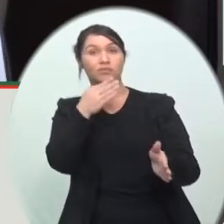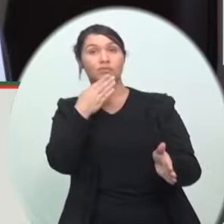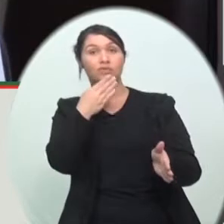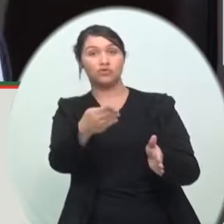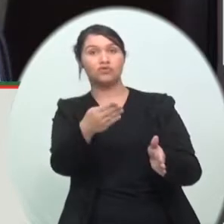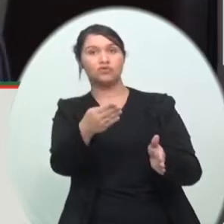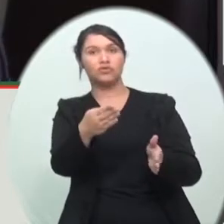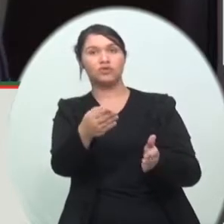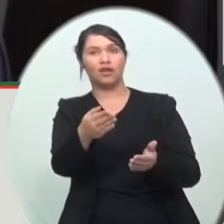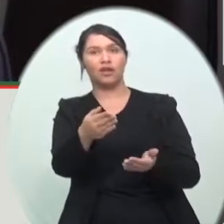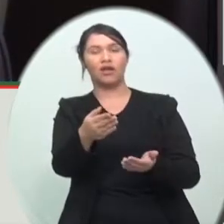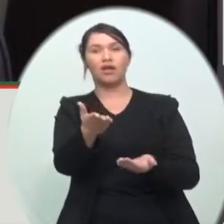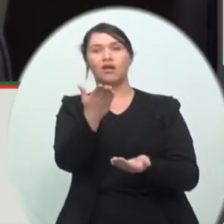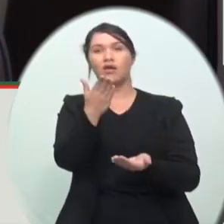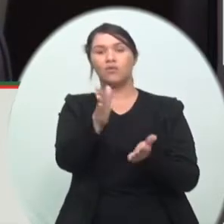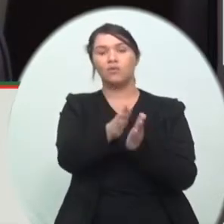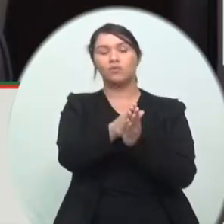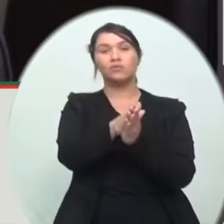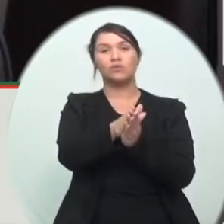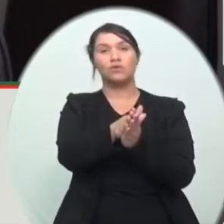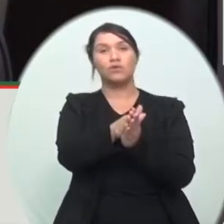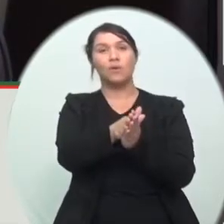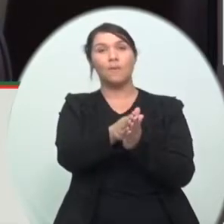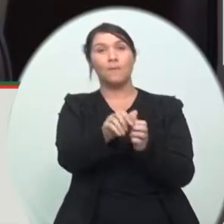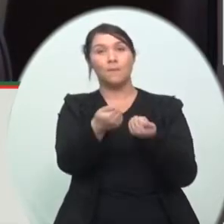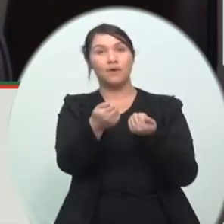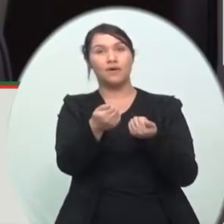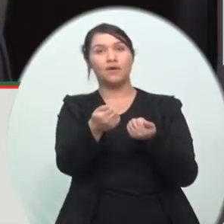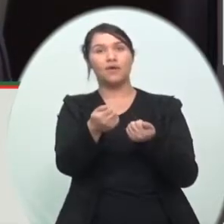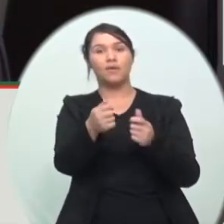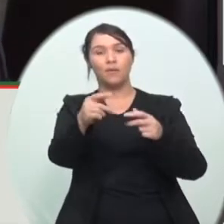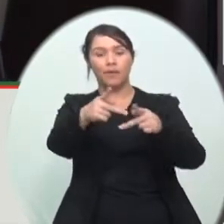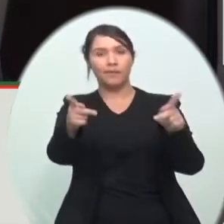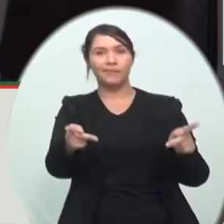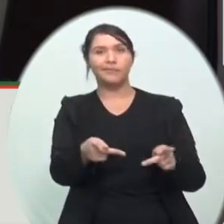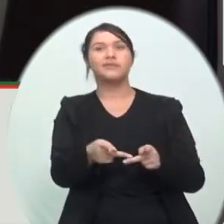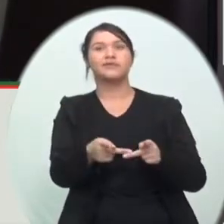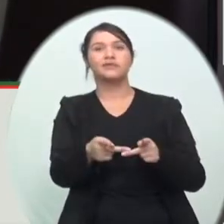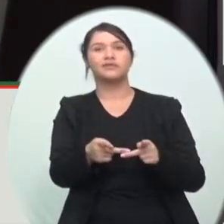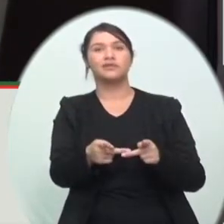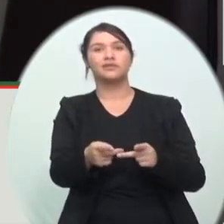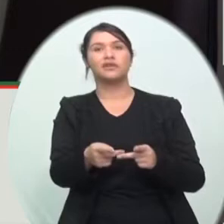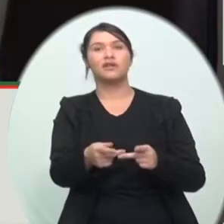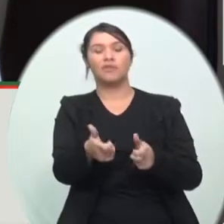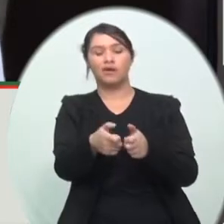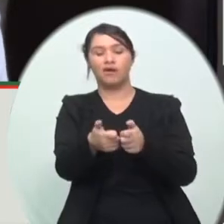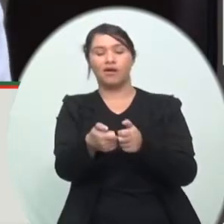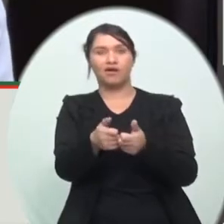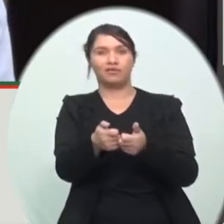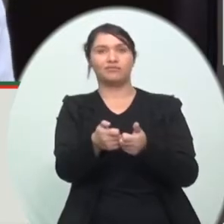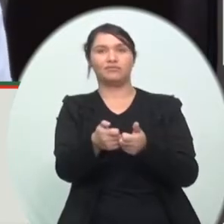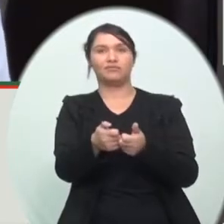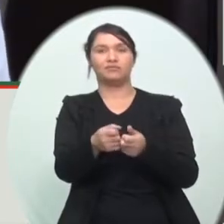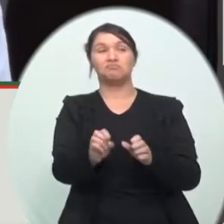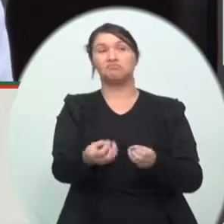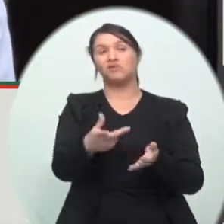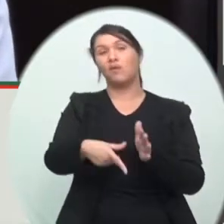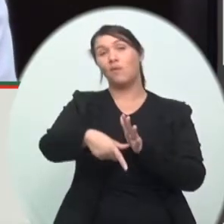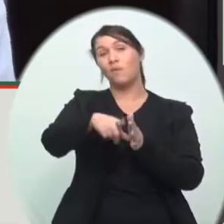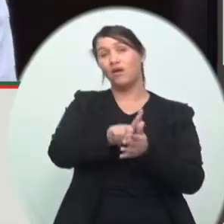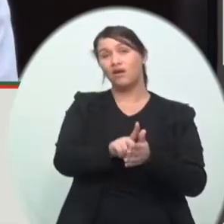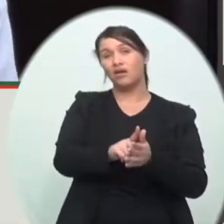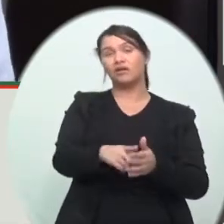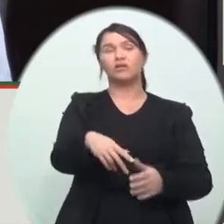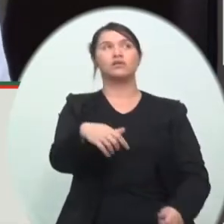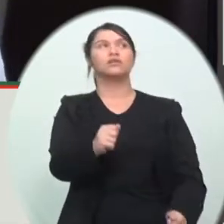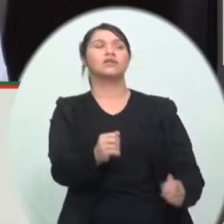acessar esse sanduíche me permite, então, eu nem precisar sair de casa, eu vou continuar comendo de pijama. Antes eu tinha que sair,